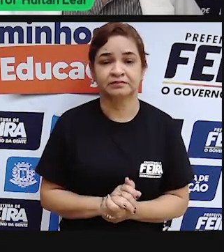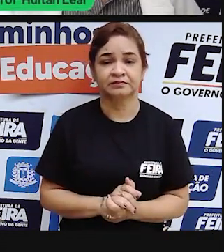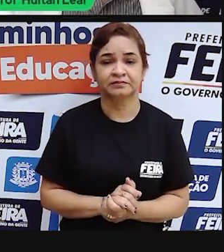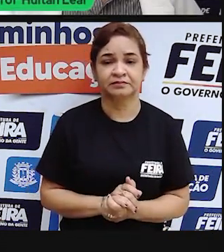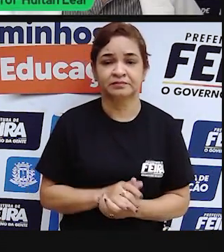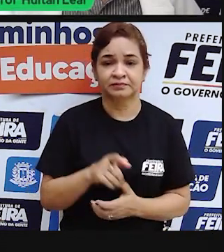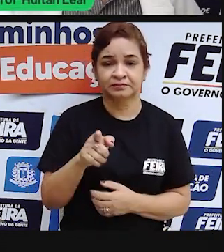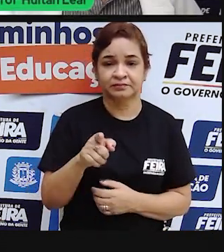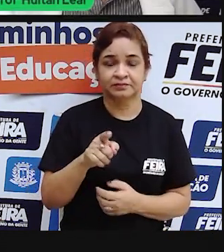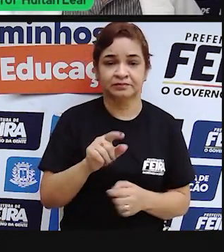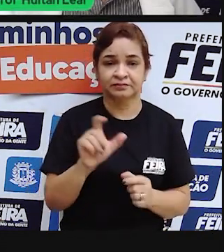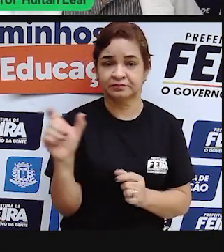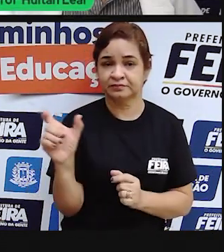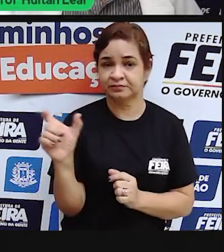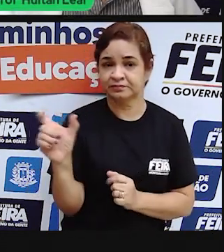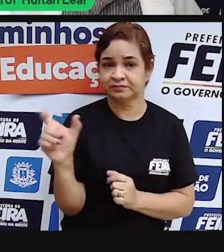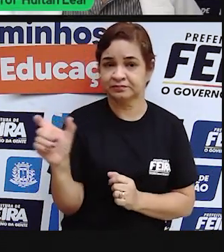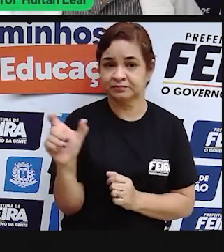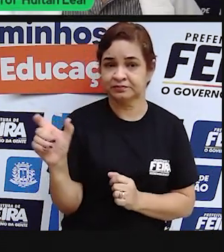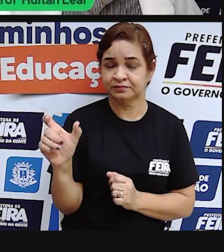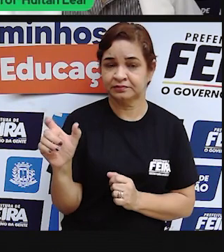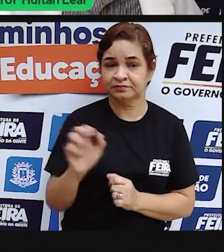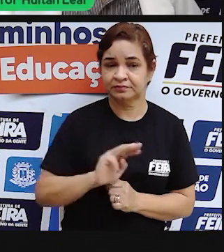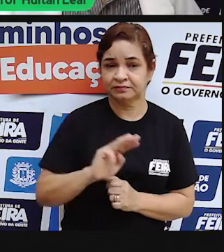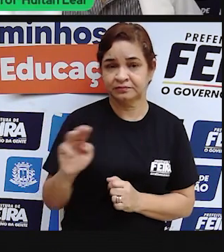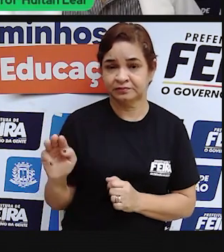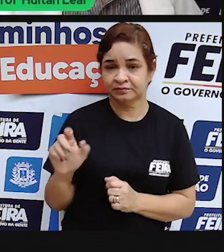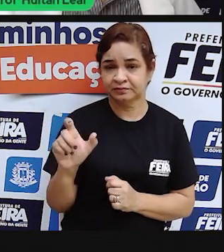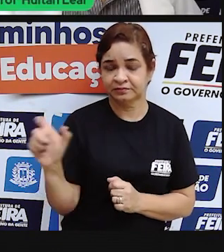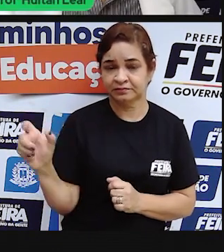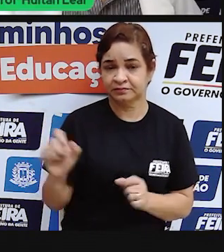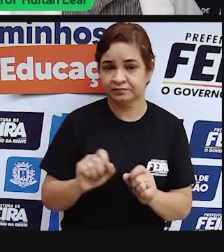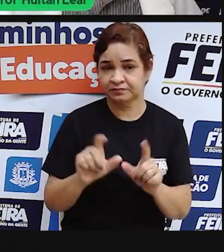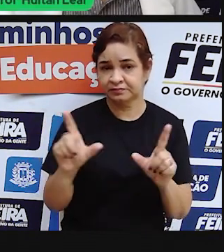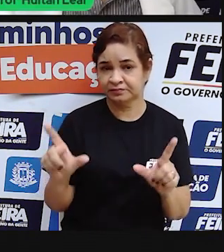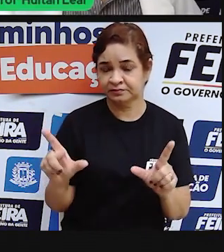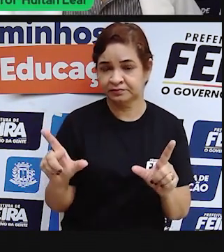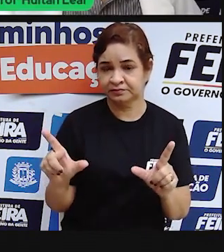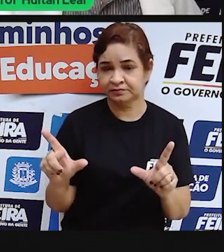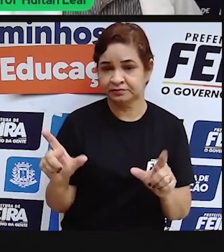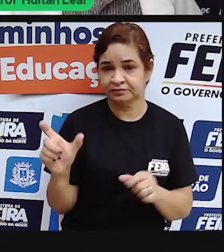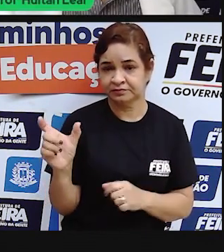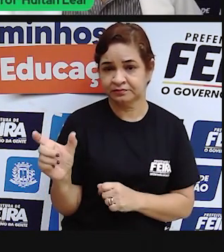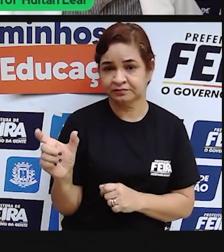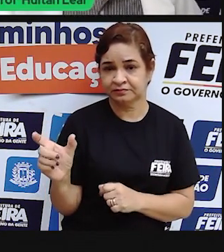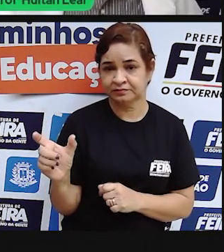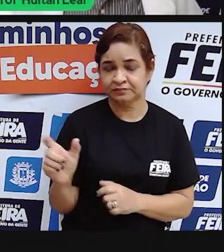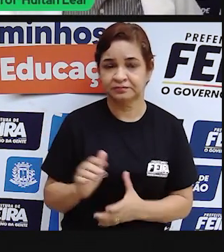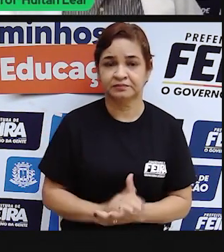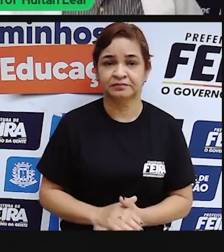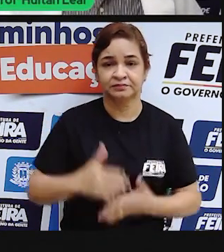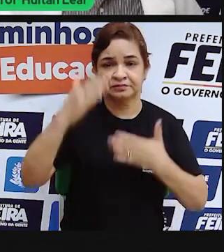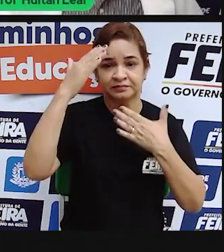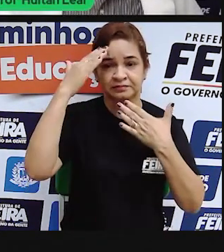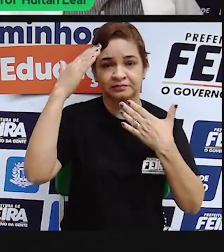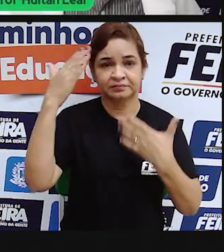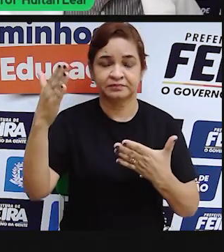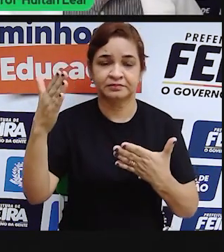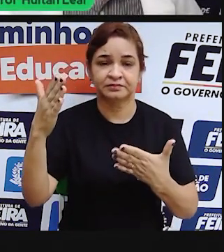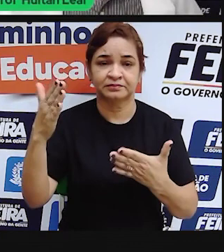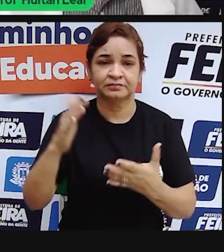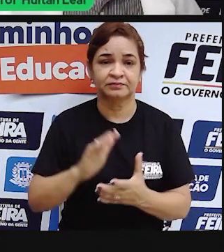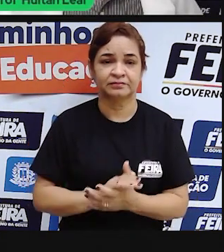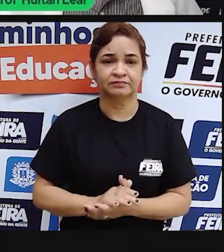acessar o portal, o site do Palavra Cantada. Eis aí o endereço eletrônico. E obrigado,